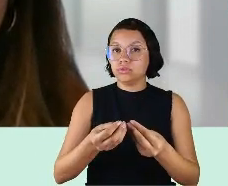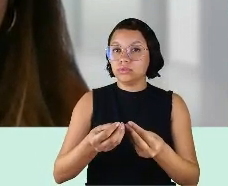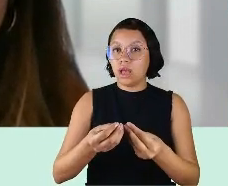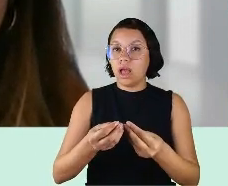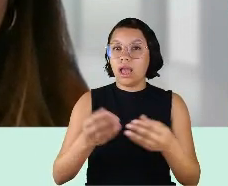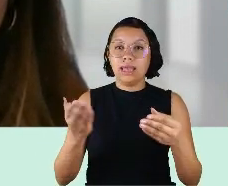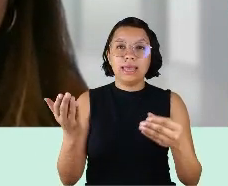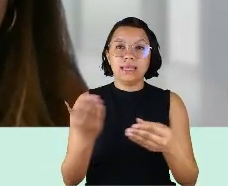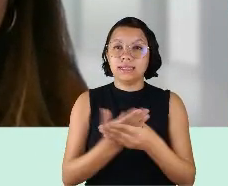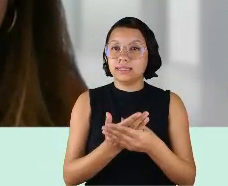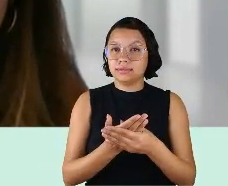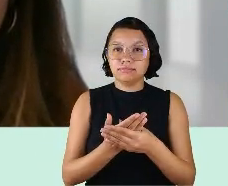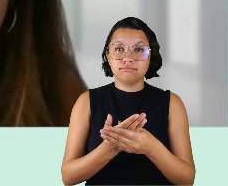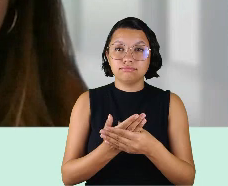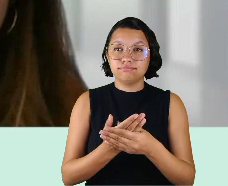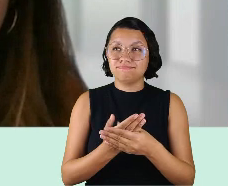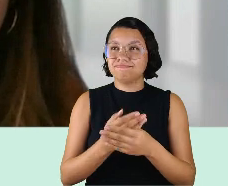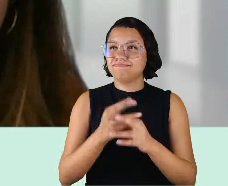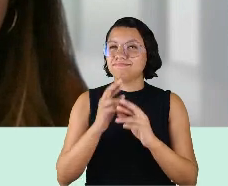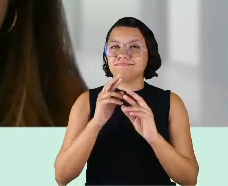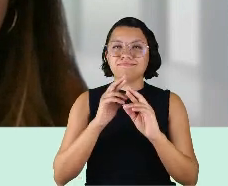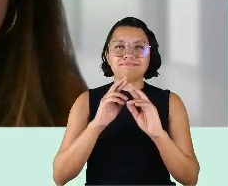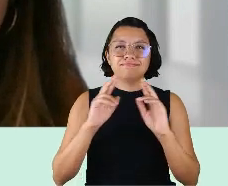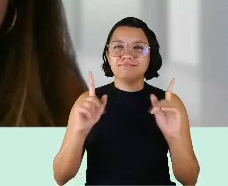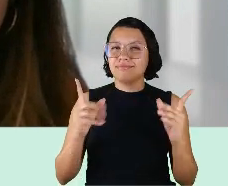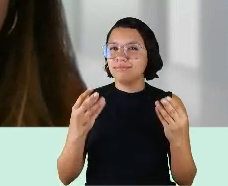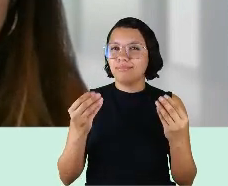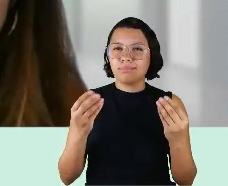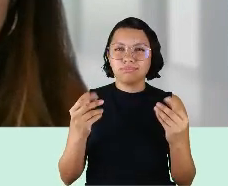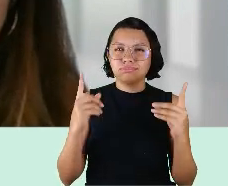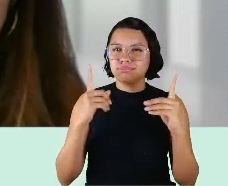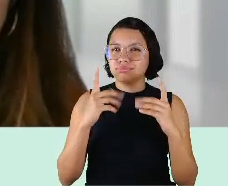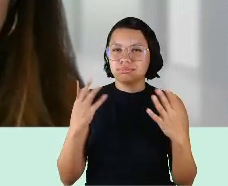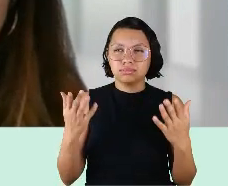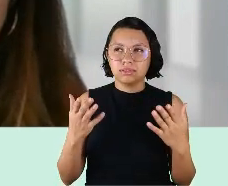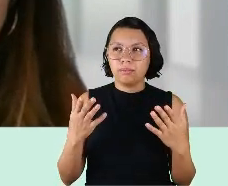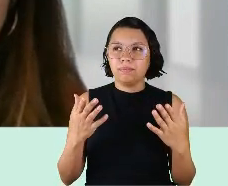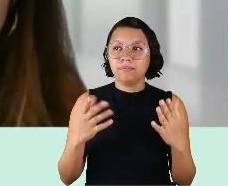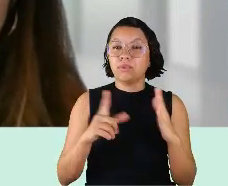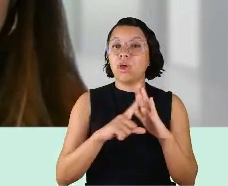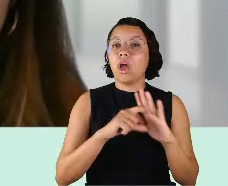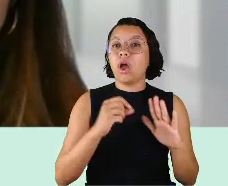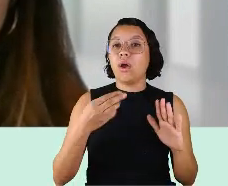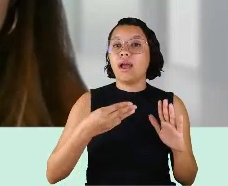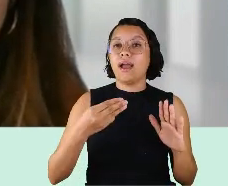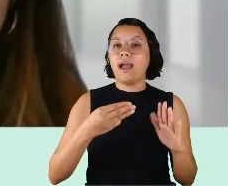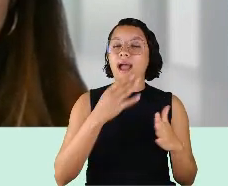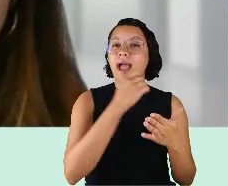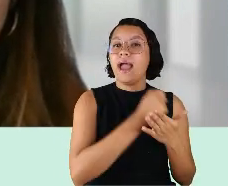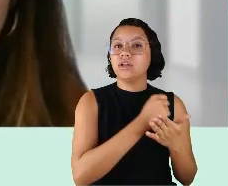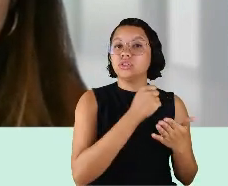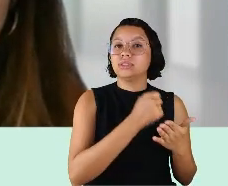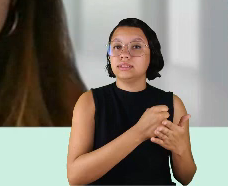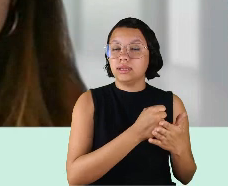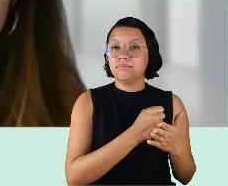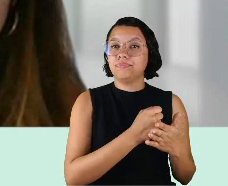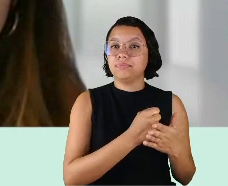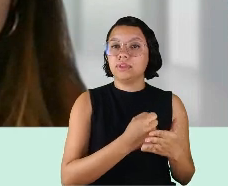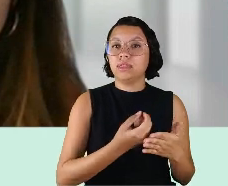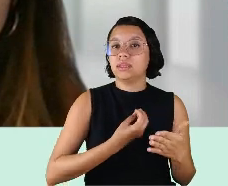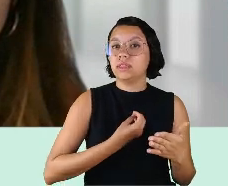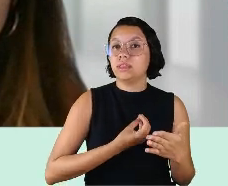casos excepcionais. E no artigo 3º diz, registrar que